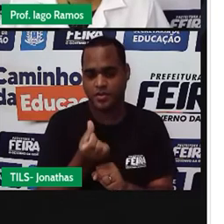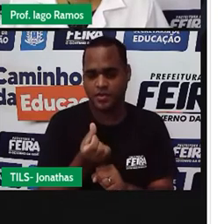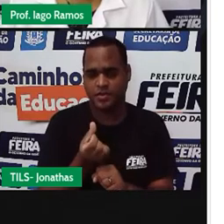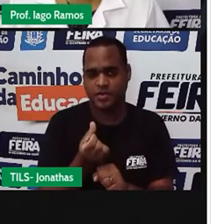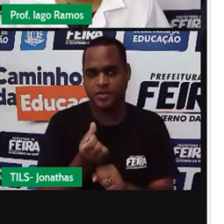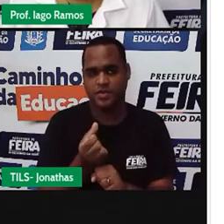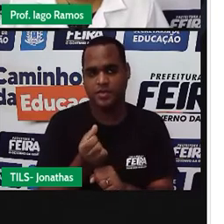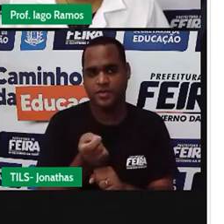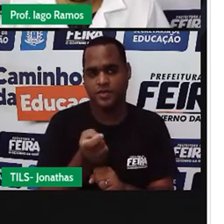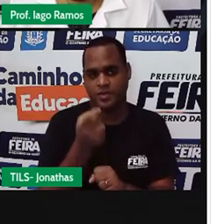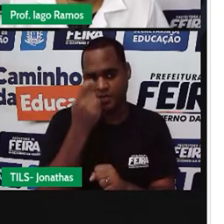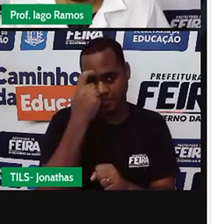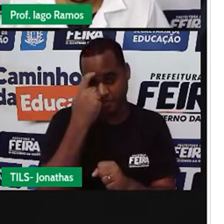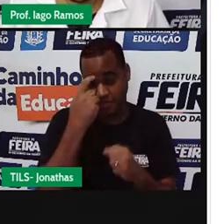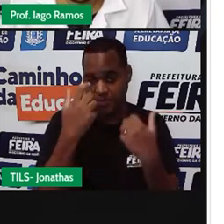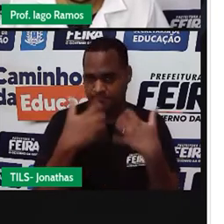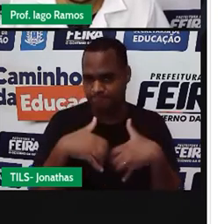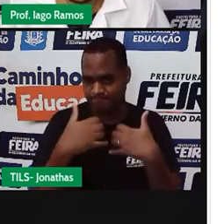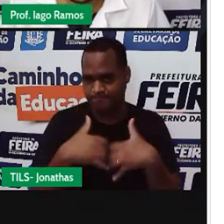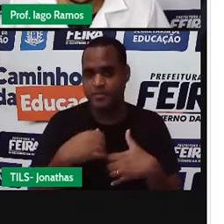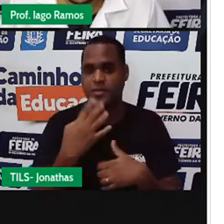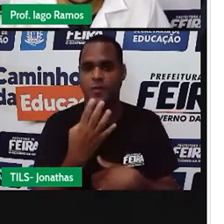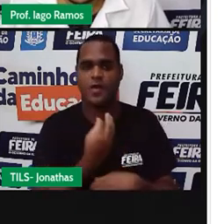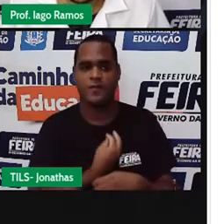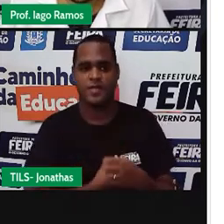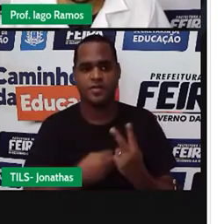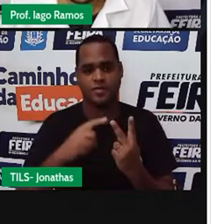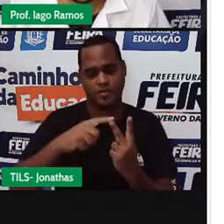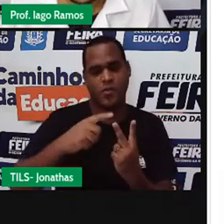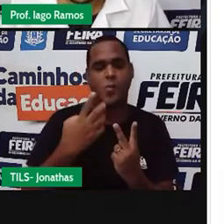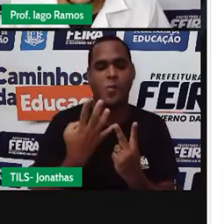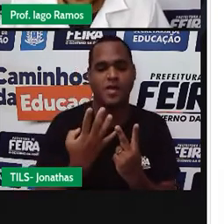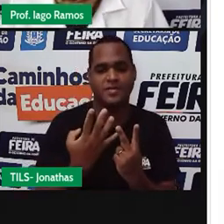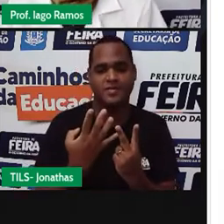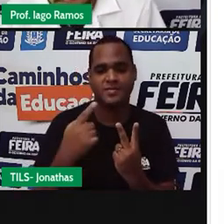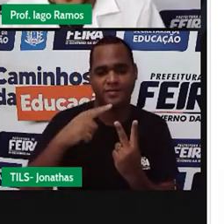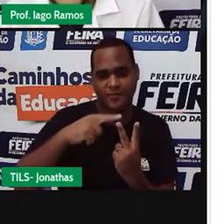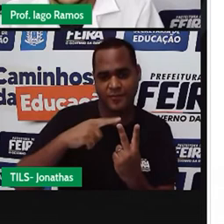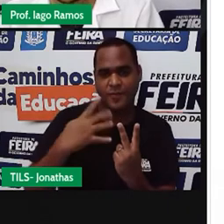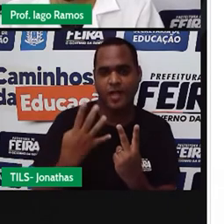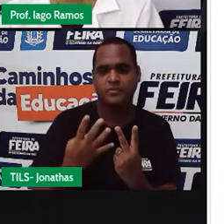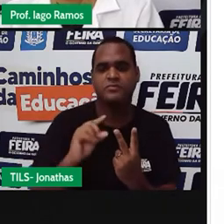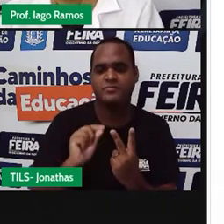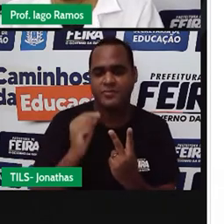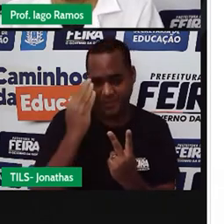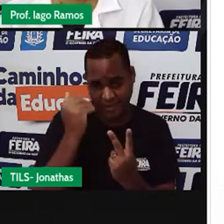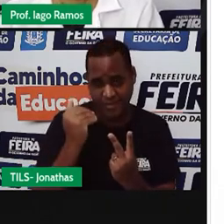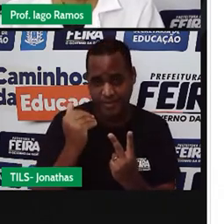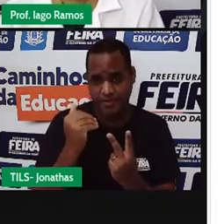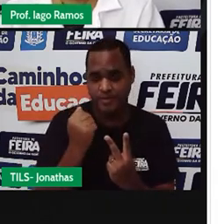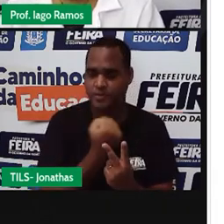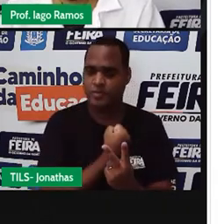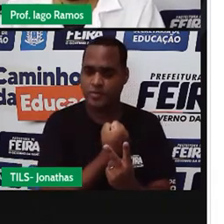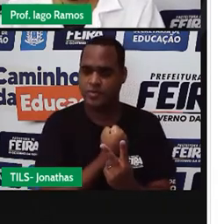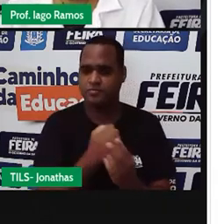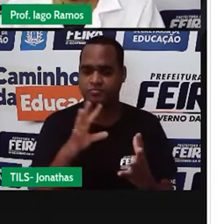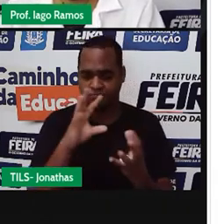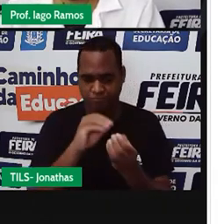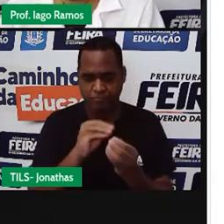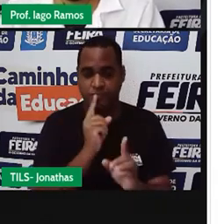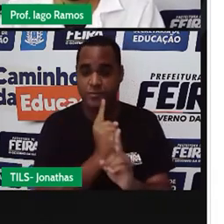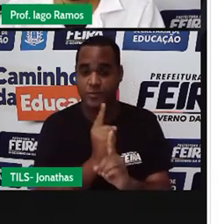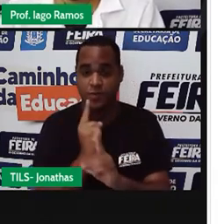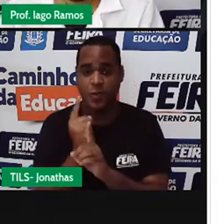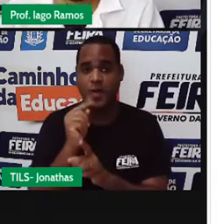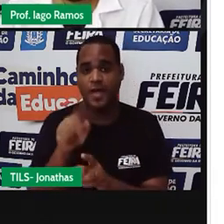pense na raiz quadrada de quatro quem é a raiz quadrada de quatro você tem que achar um número que